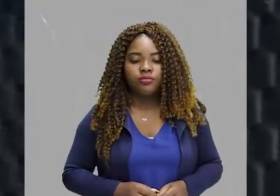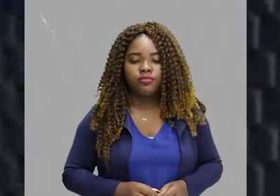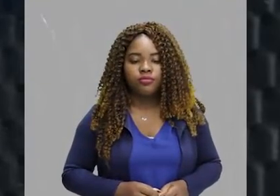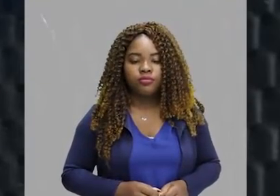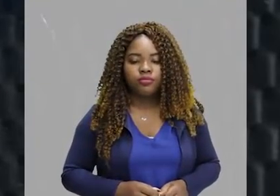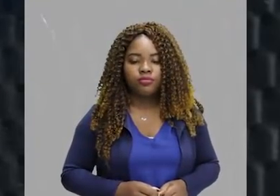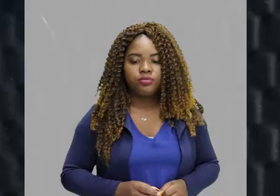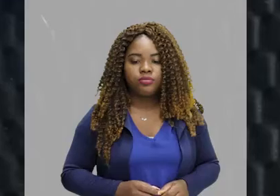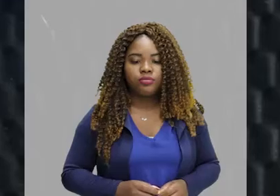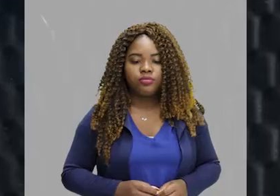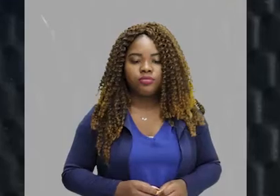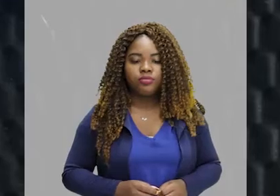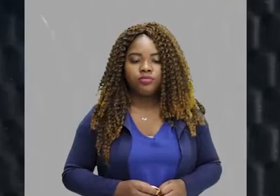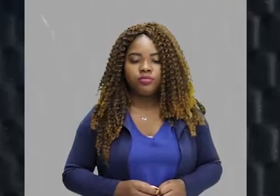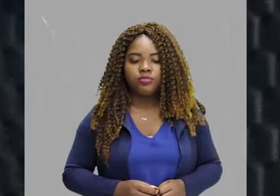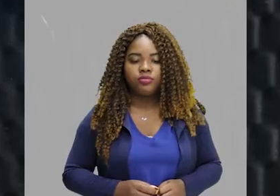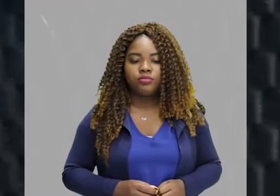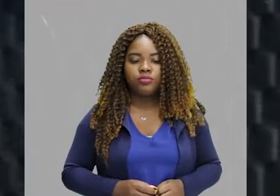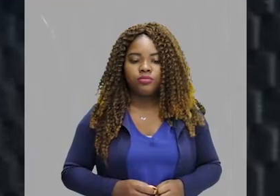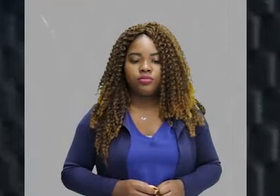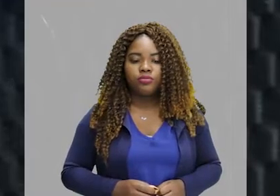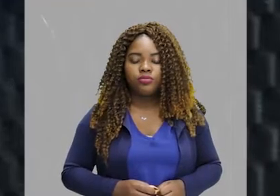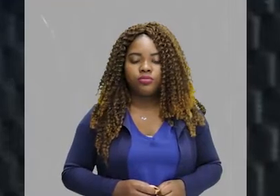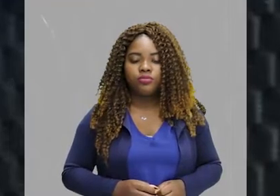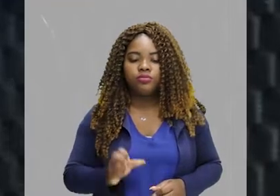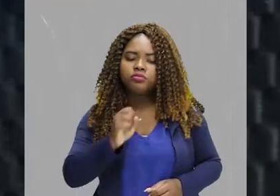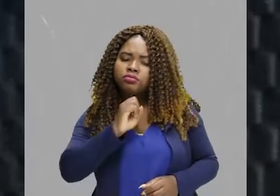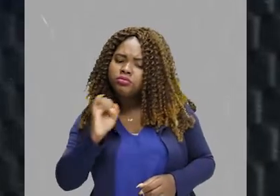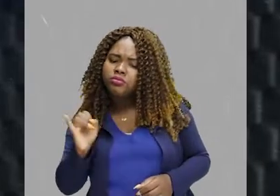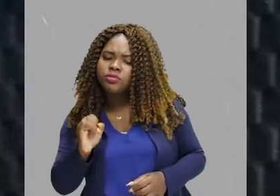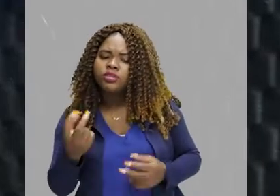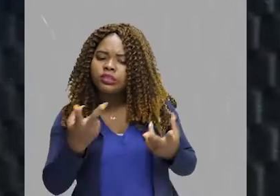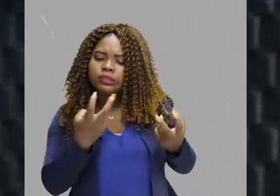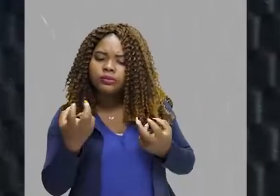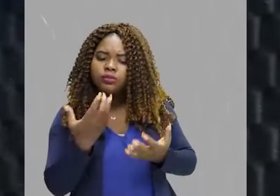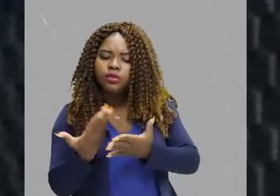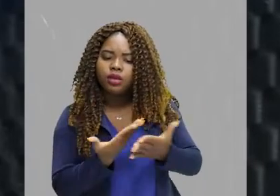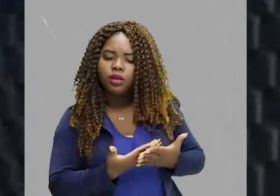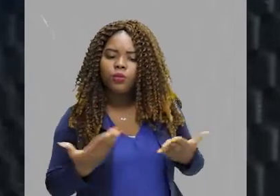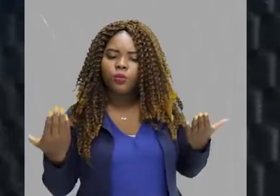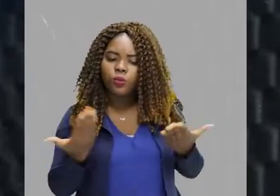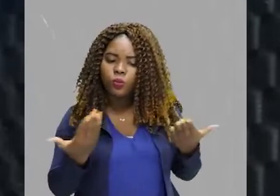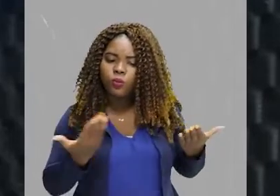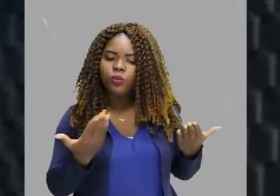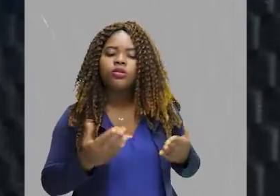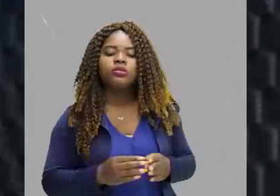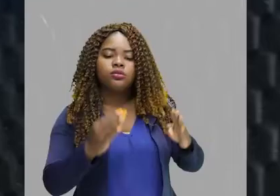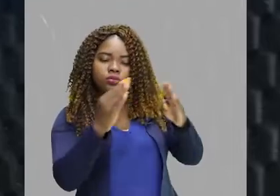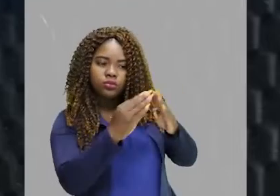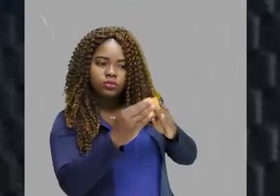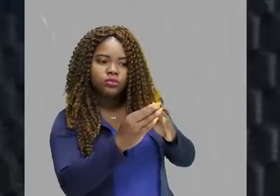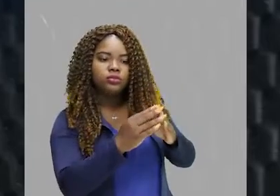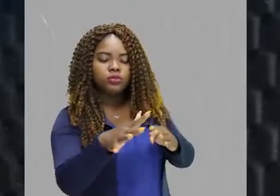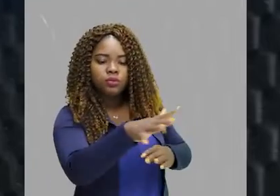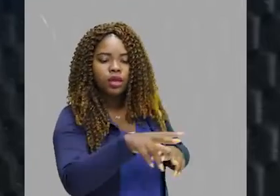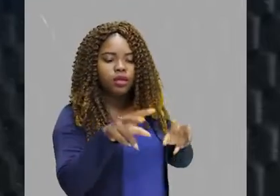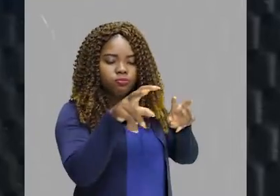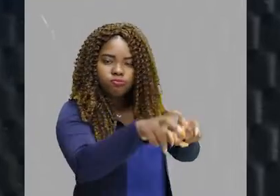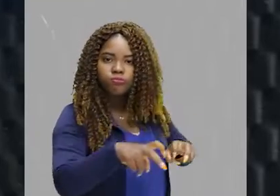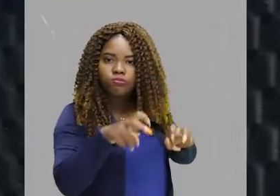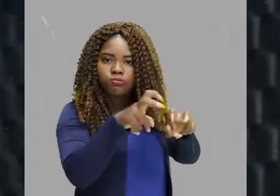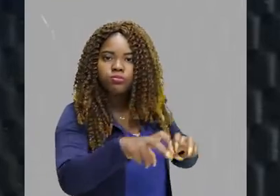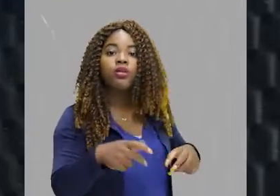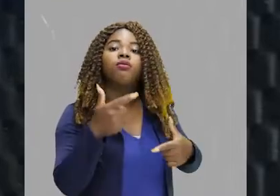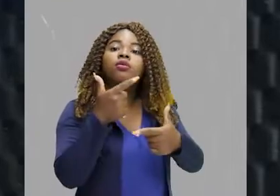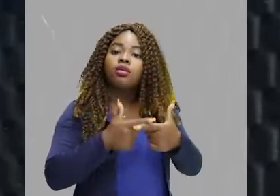e de práticas de queimadas. Isso aí, de repente, se você está assistindo essa aula e se você mora numa região de zona rural, você sabe que isso é um